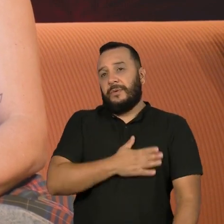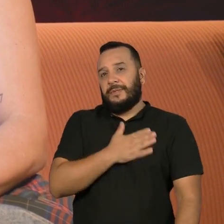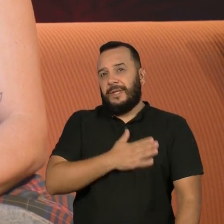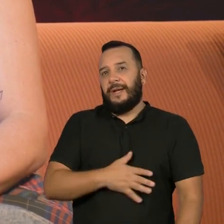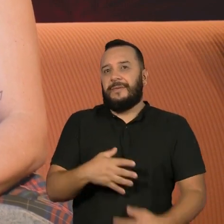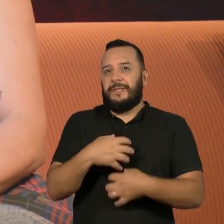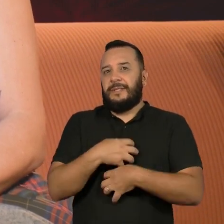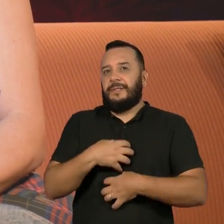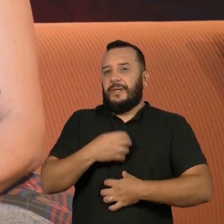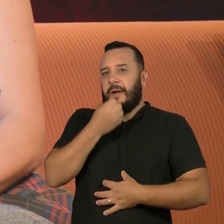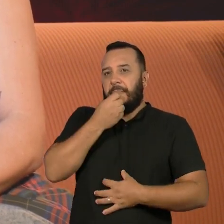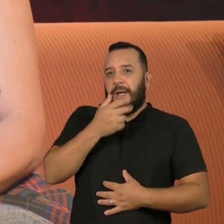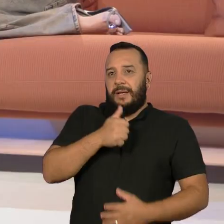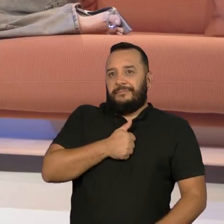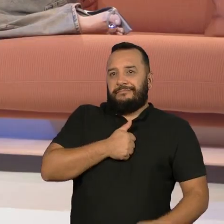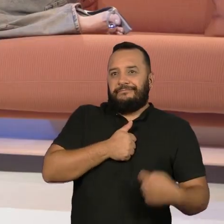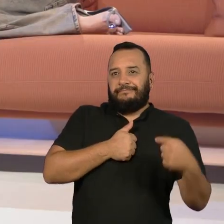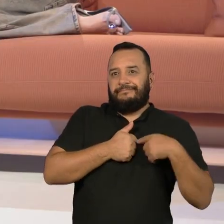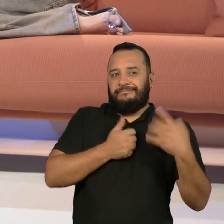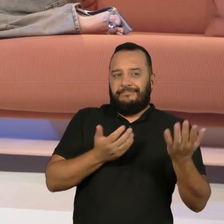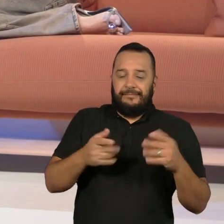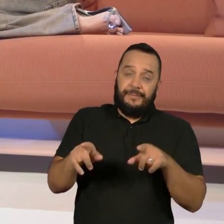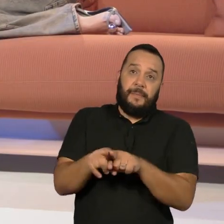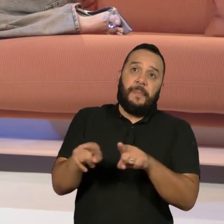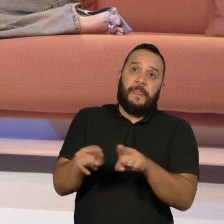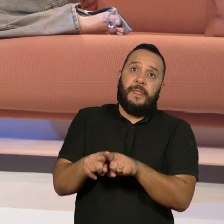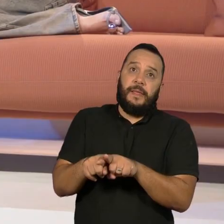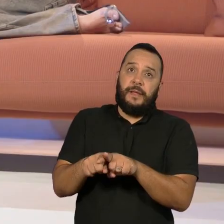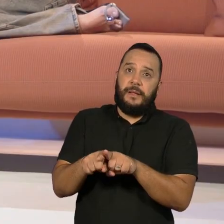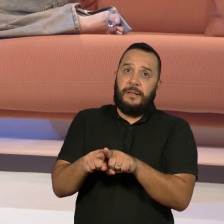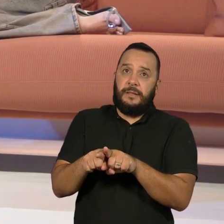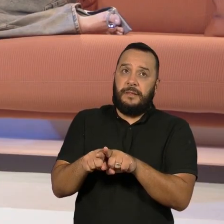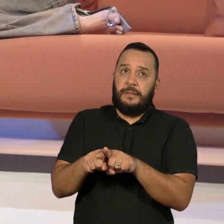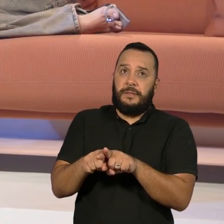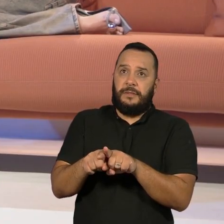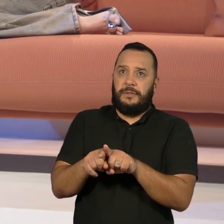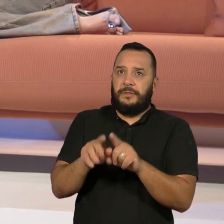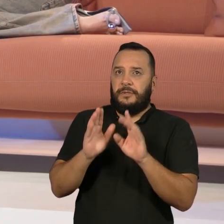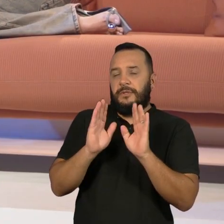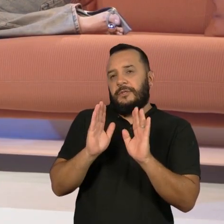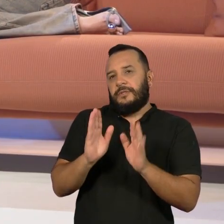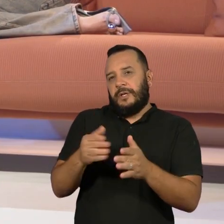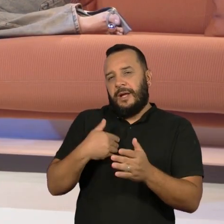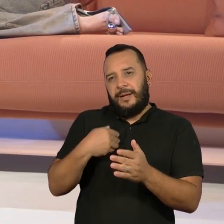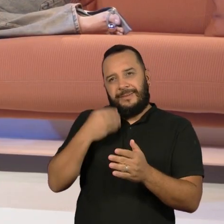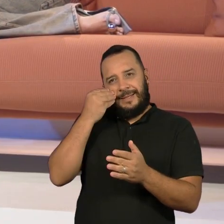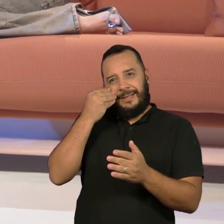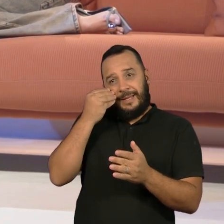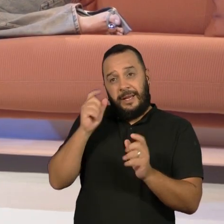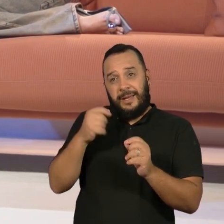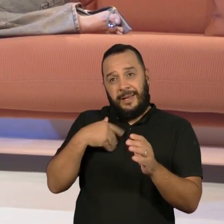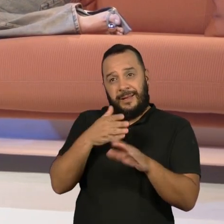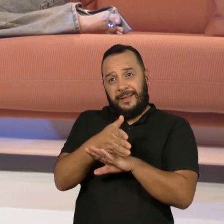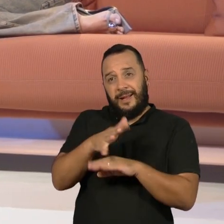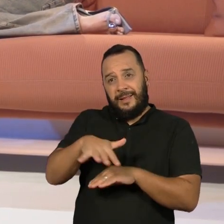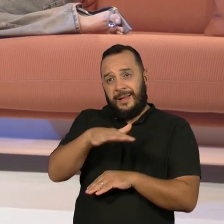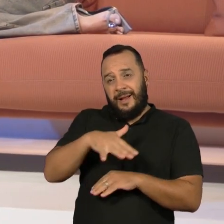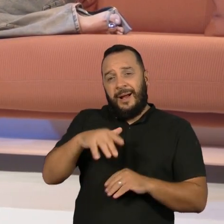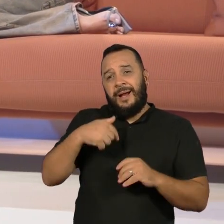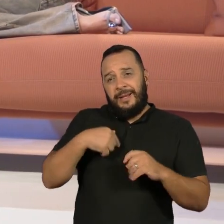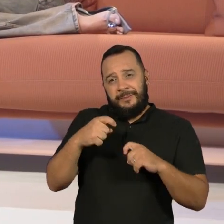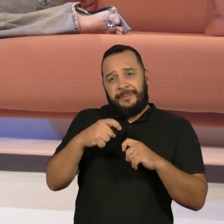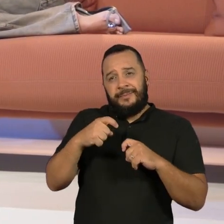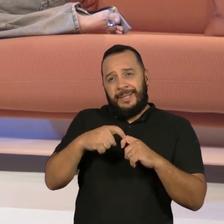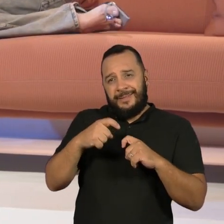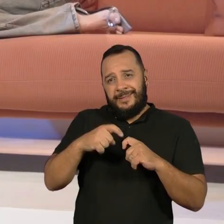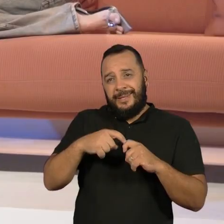bem. E foi muito curioso, porque no 7º ano, eu tentei medicina 7 anos. Ah, você tentou Tentei